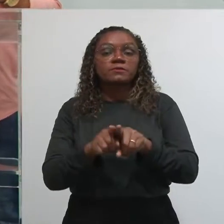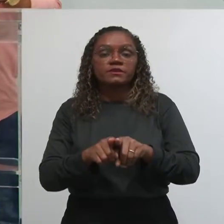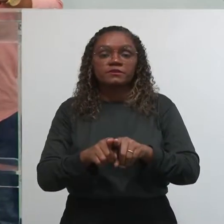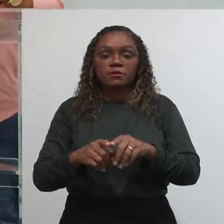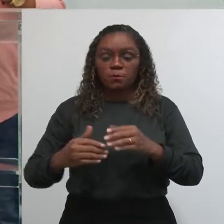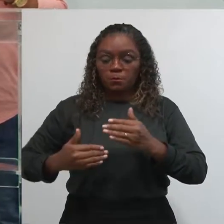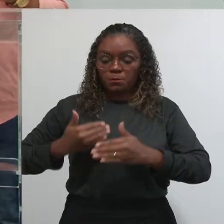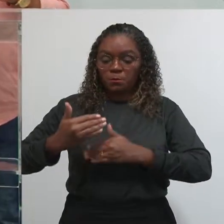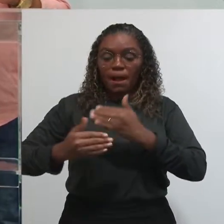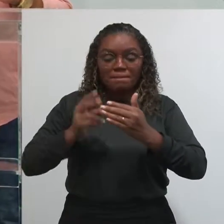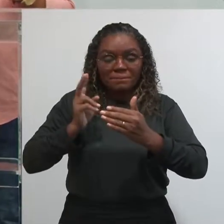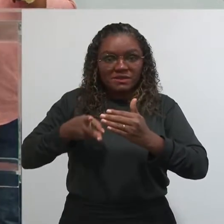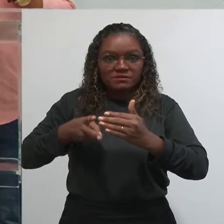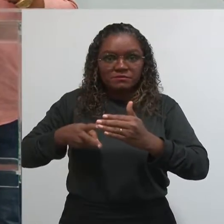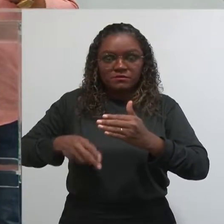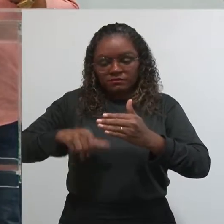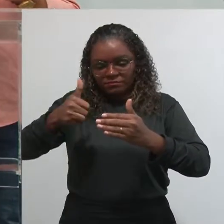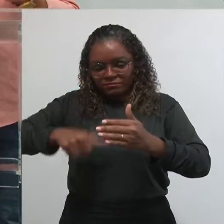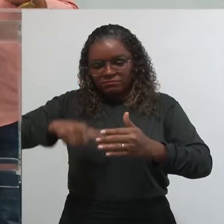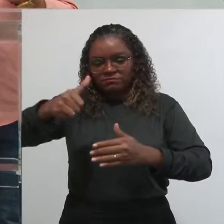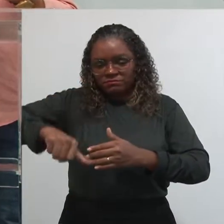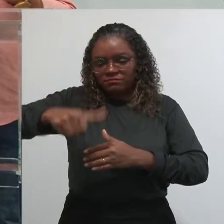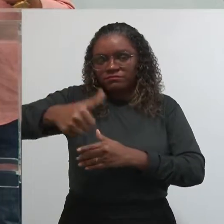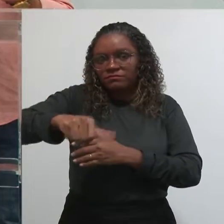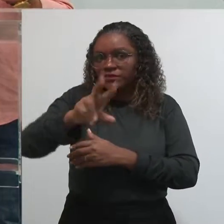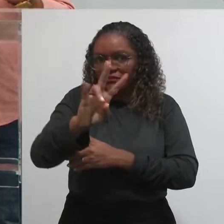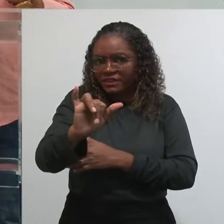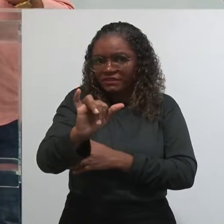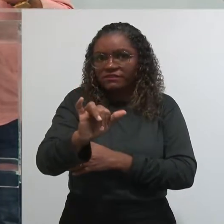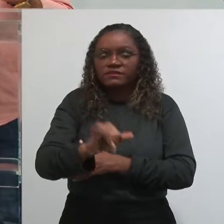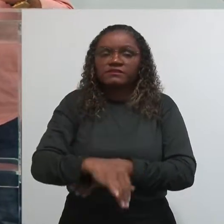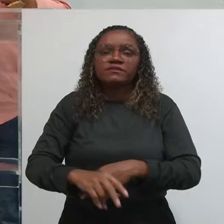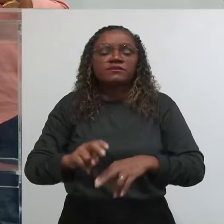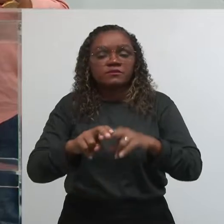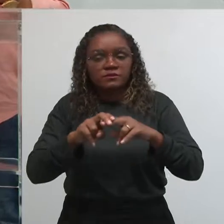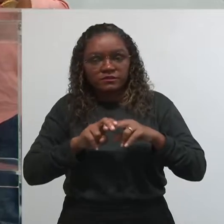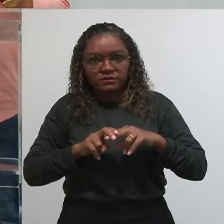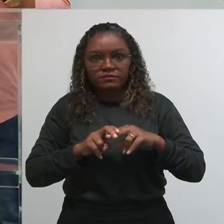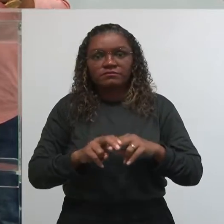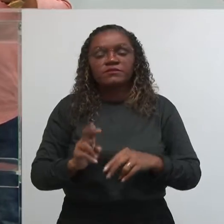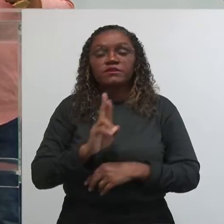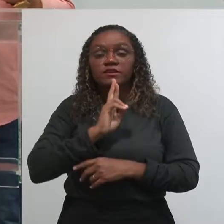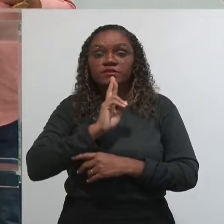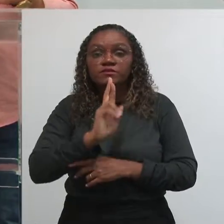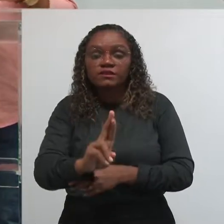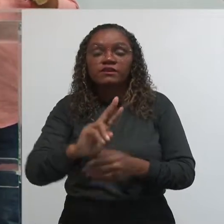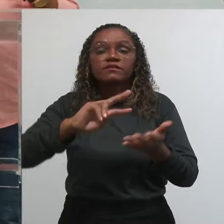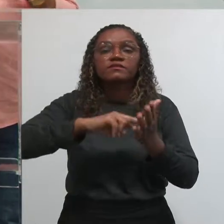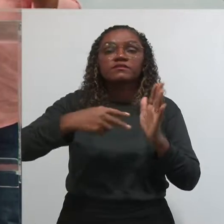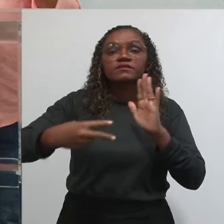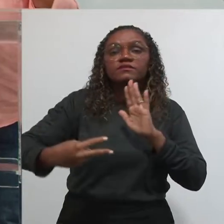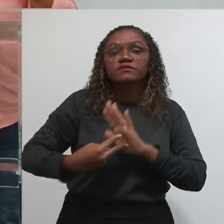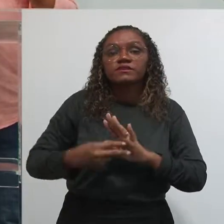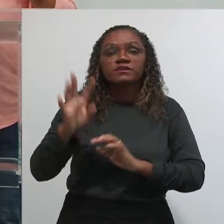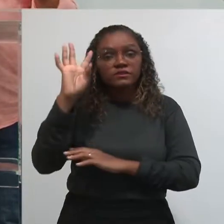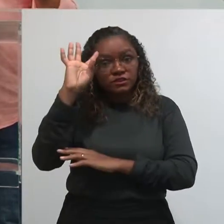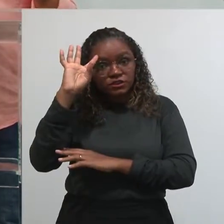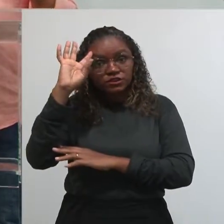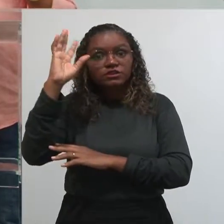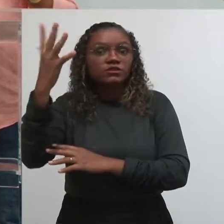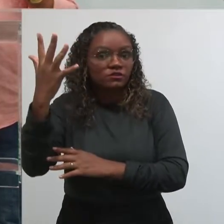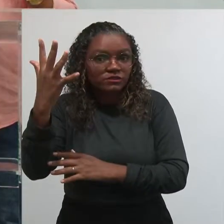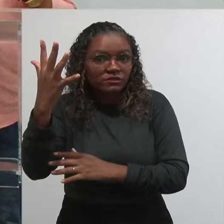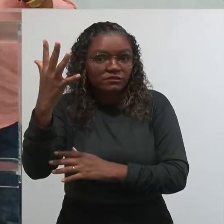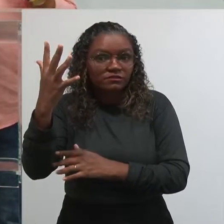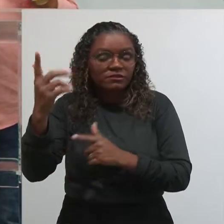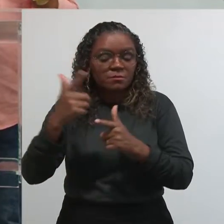em si, né? Então, o resultado da política seria em relação à solução do problema, mas ele pode avaliar também sobre a ação das